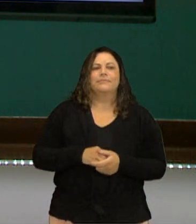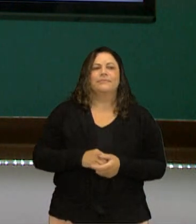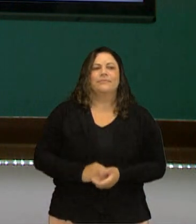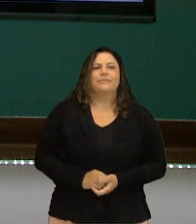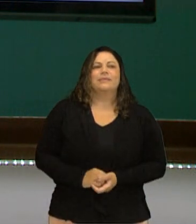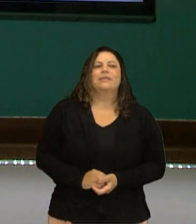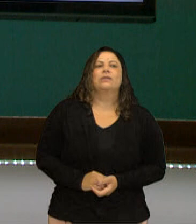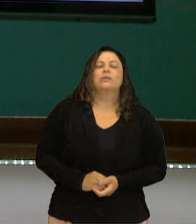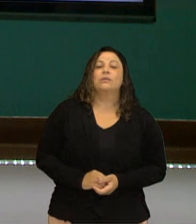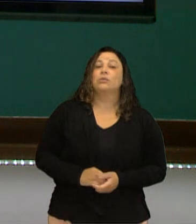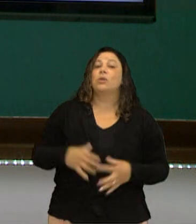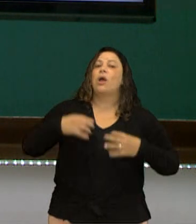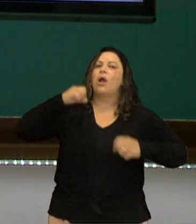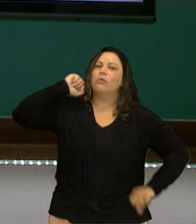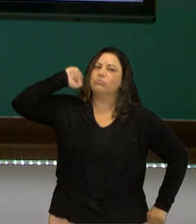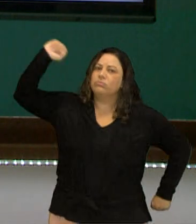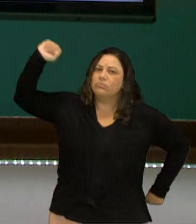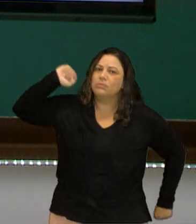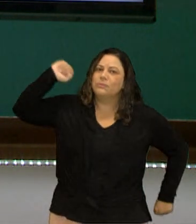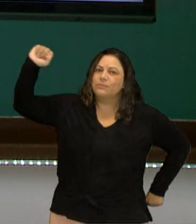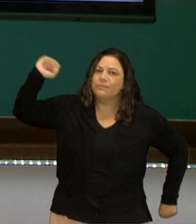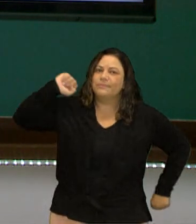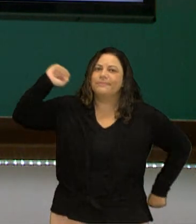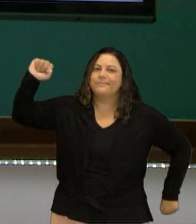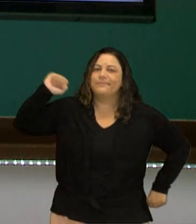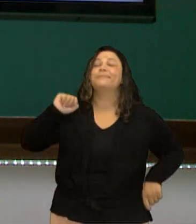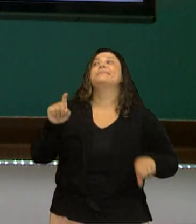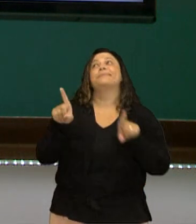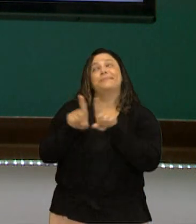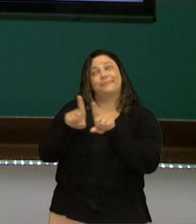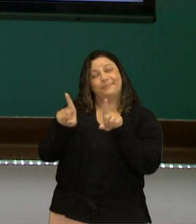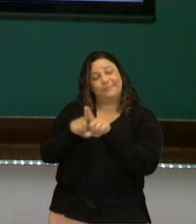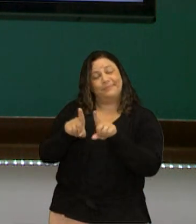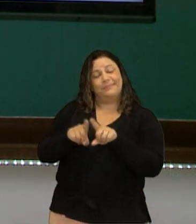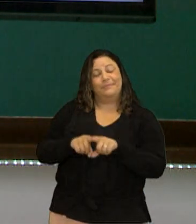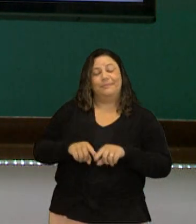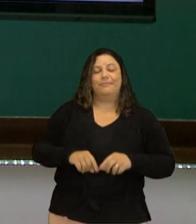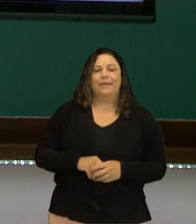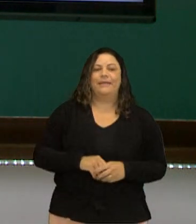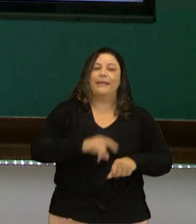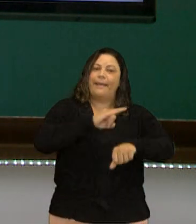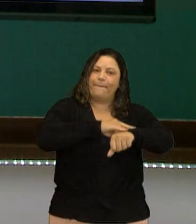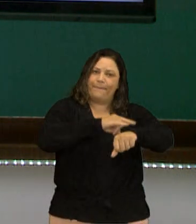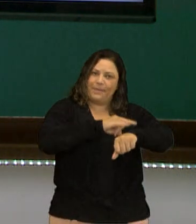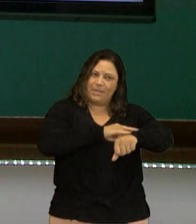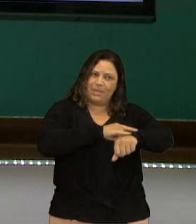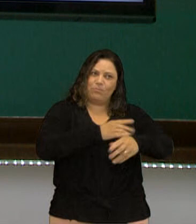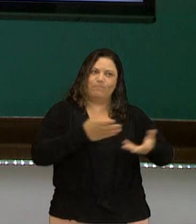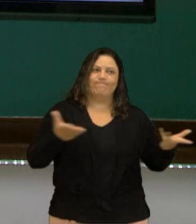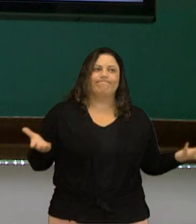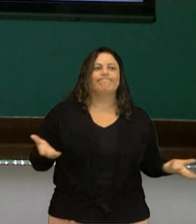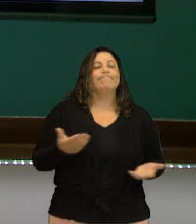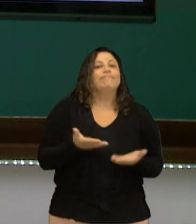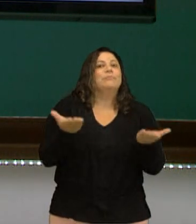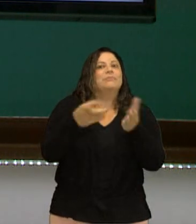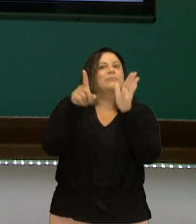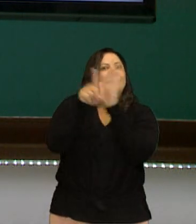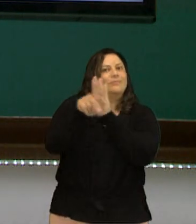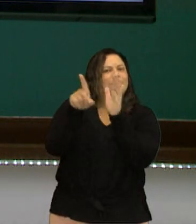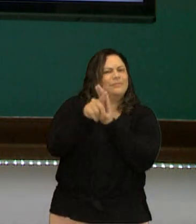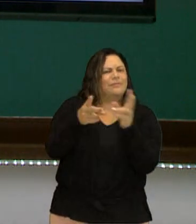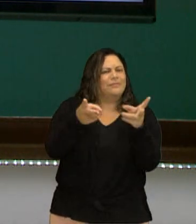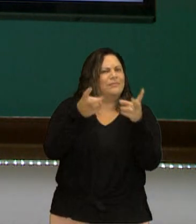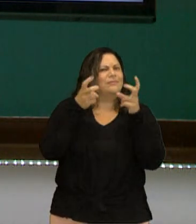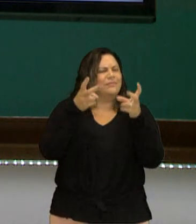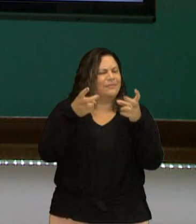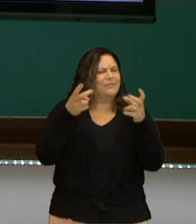cueca, toalhas, toalha de banho, por exemplo, vaso sanitário. Vamos para o nosso quiz? Será que você prestou